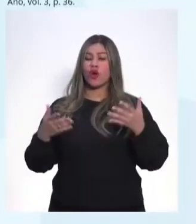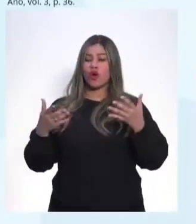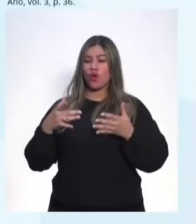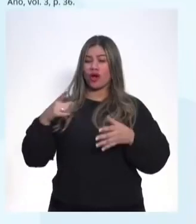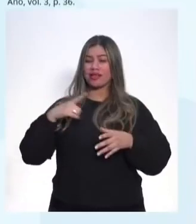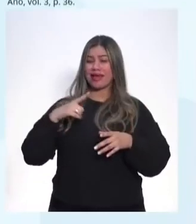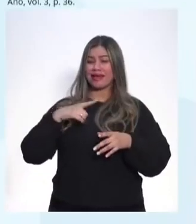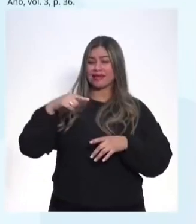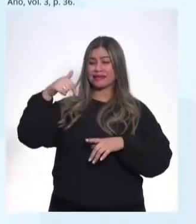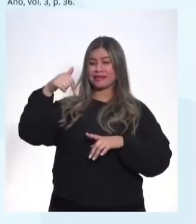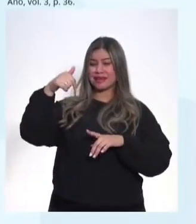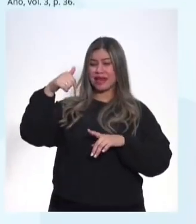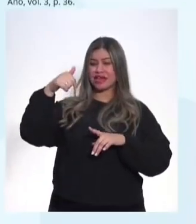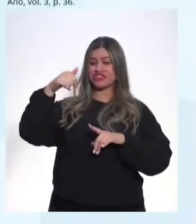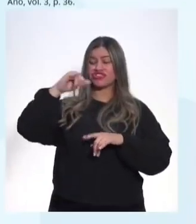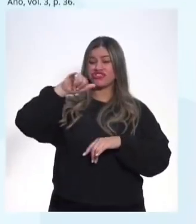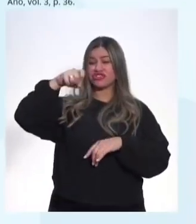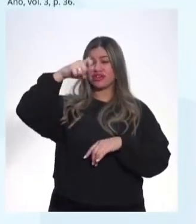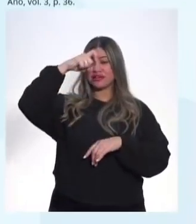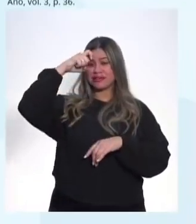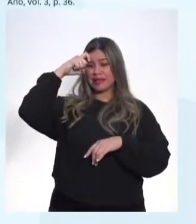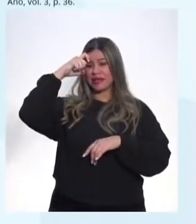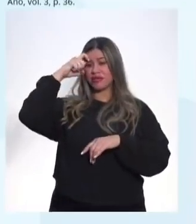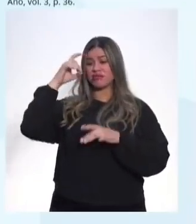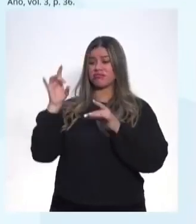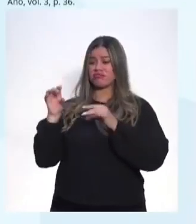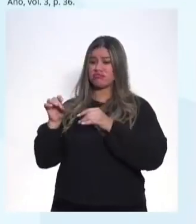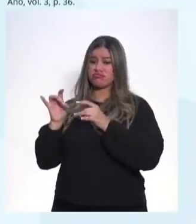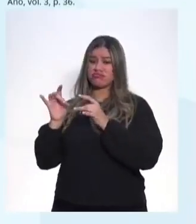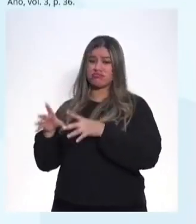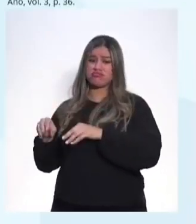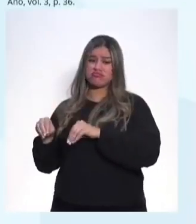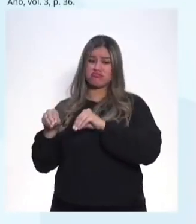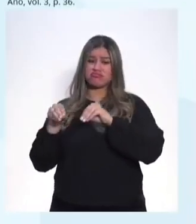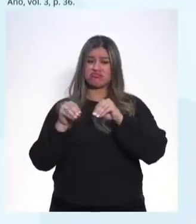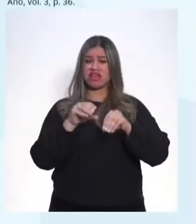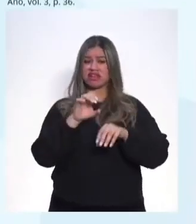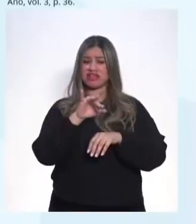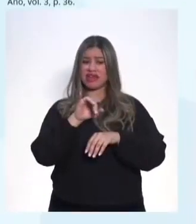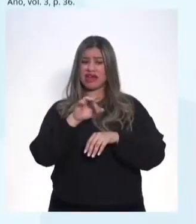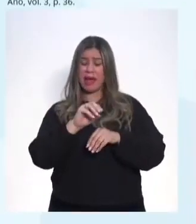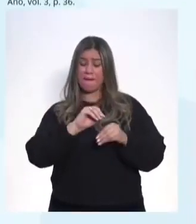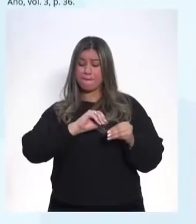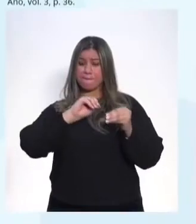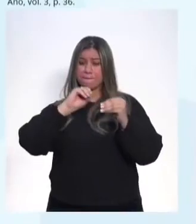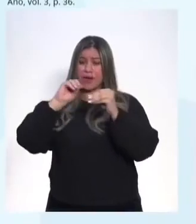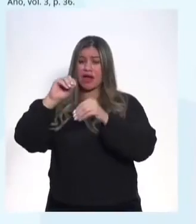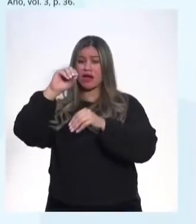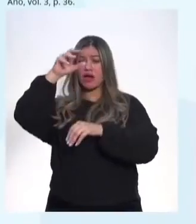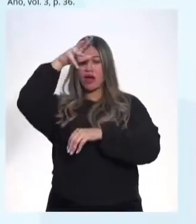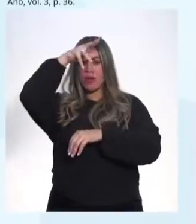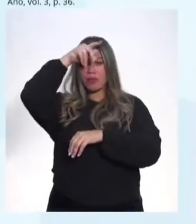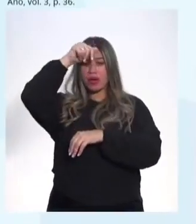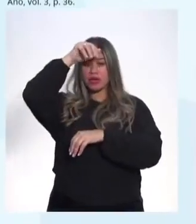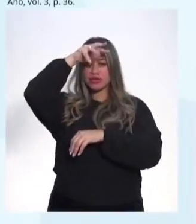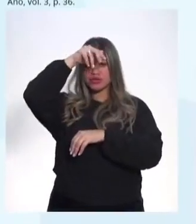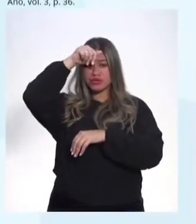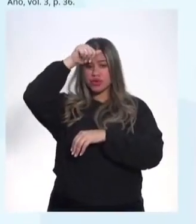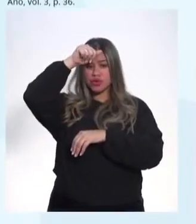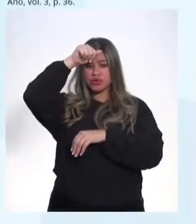Ceará e rumei lá para Amazônia, a terra do Seringá. Naquelas mata bravia, lá nós